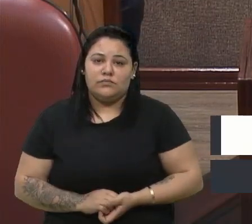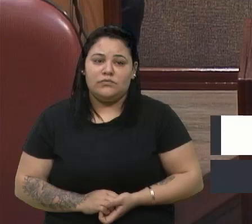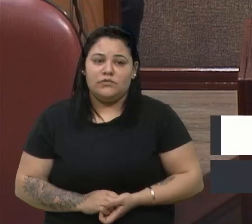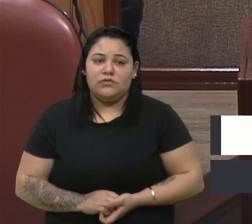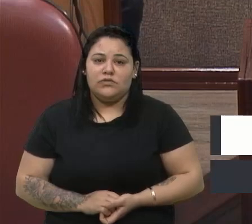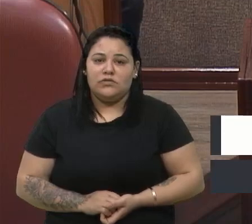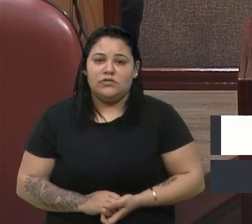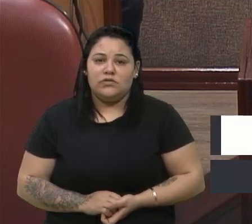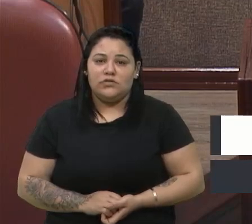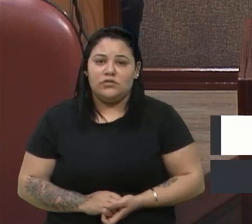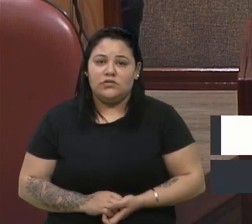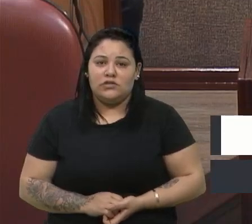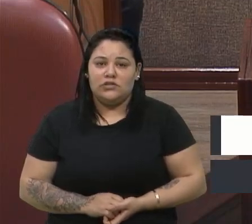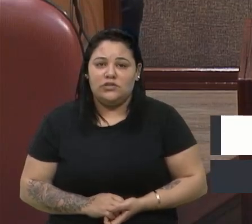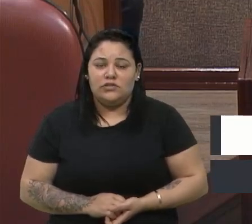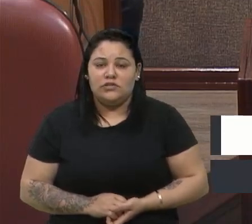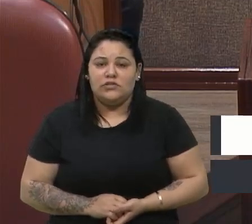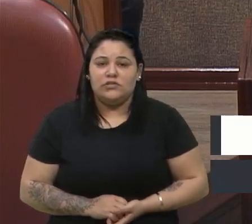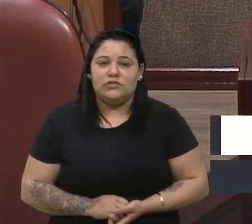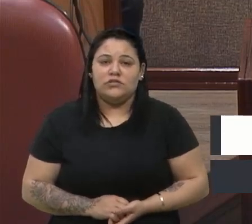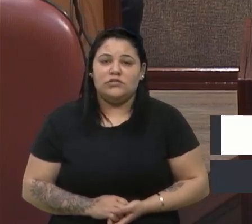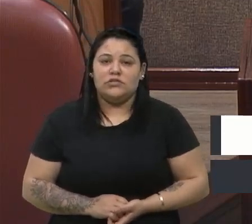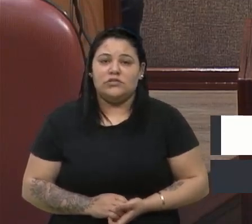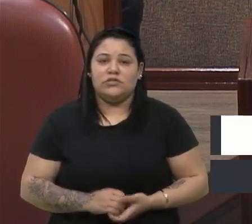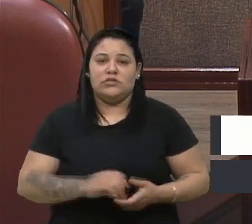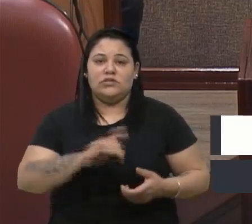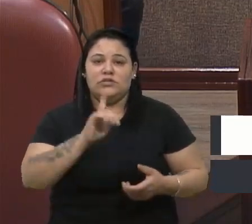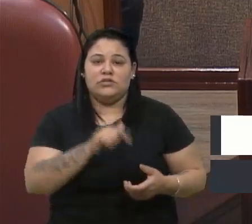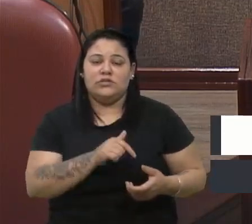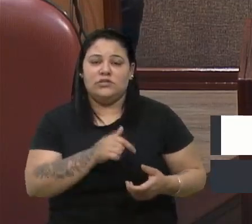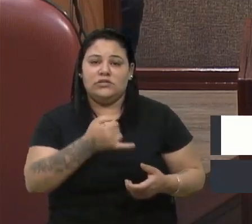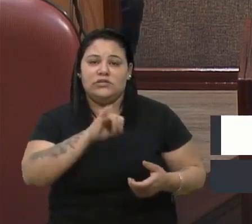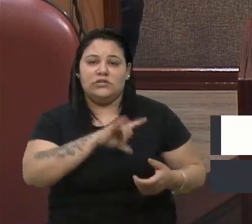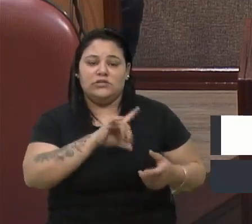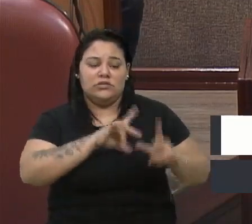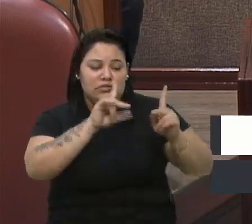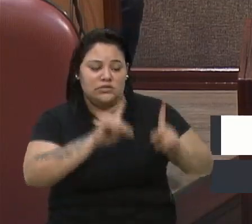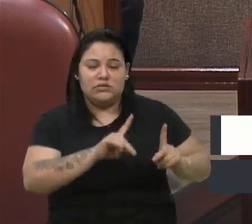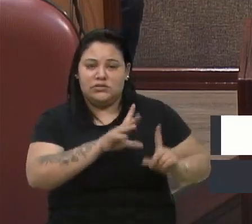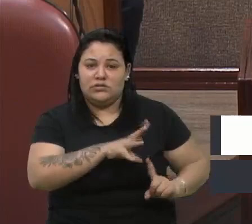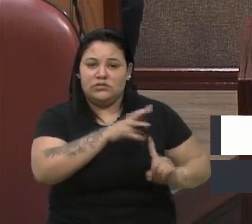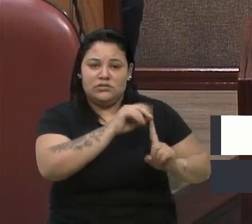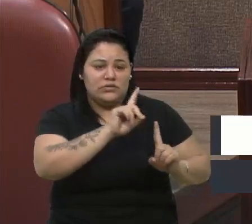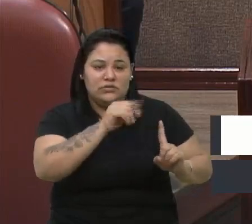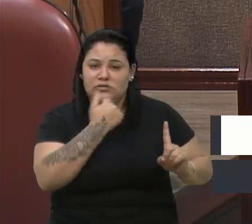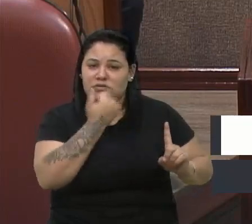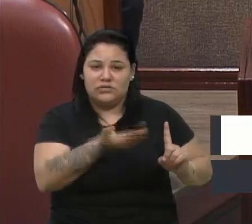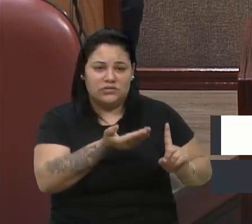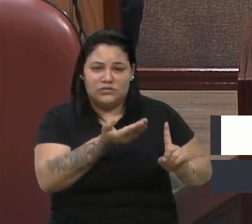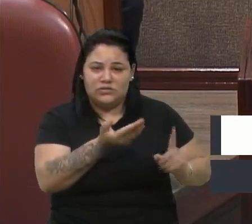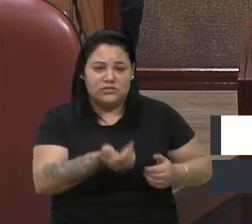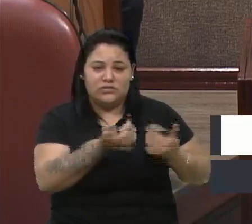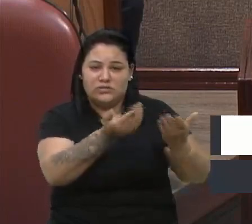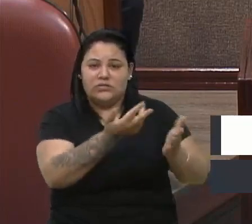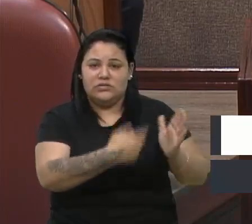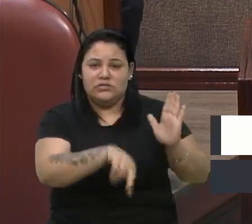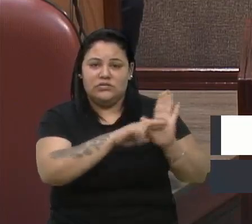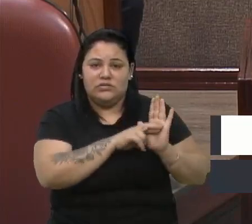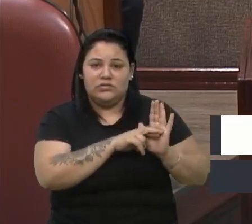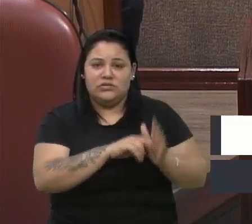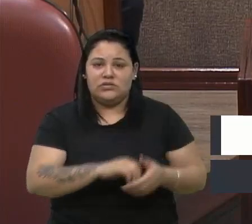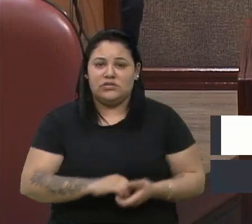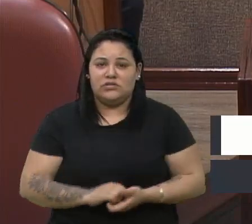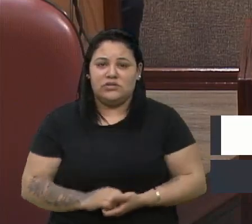Se ela não tiver um assessor, gente, não vai funcionar, não vai entregar resultado. Eu vejo a dificuldade que a gente passa, porque hoje, na